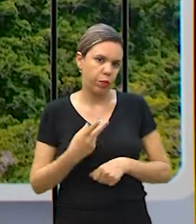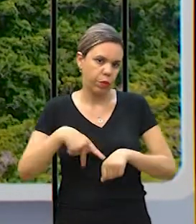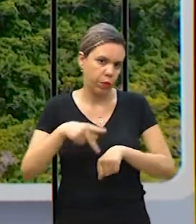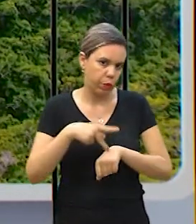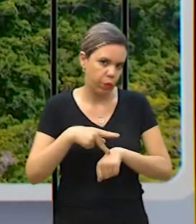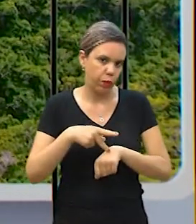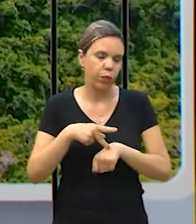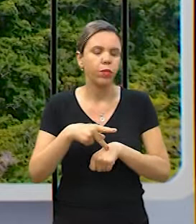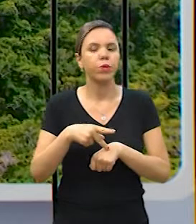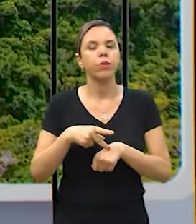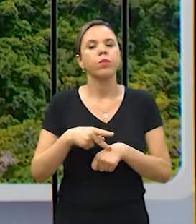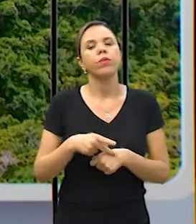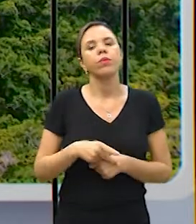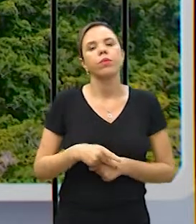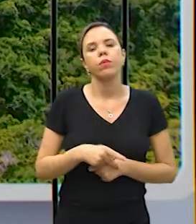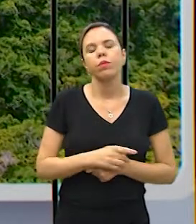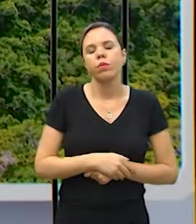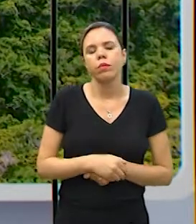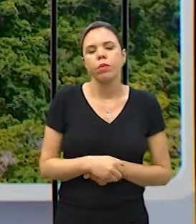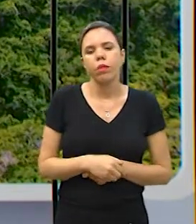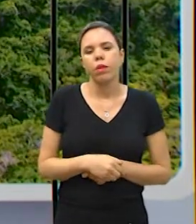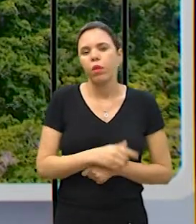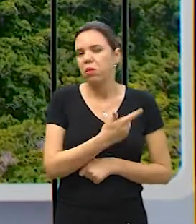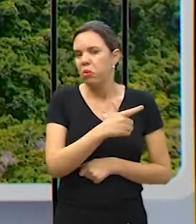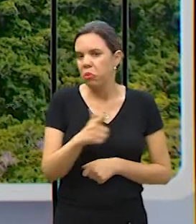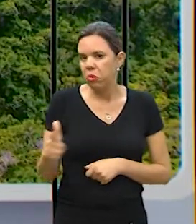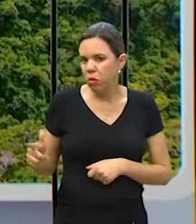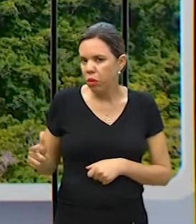no país, né, sem ter